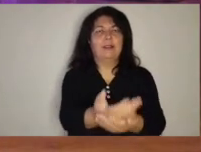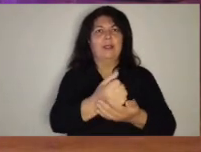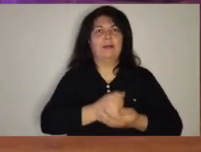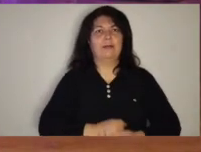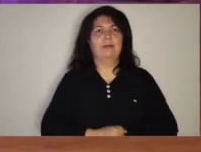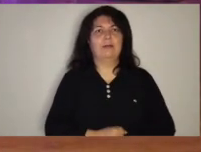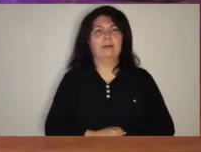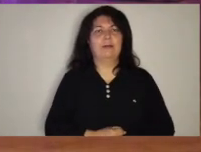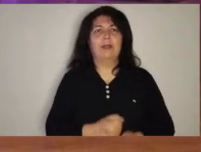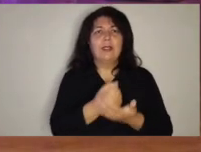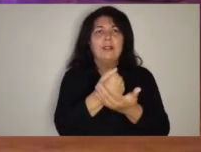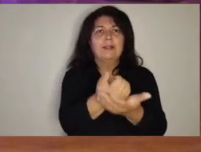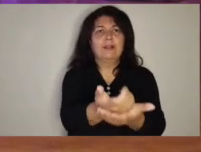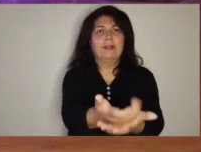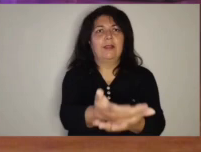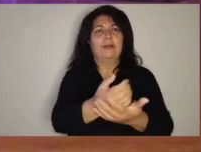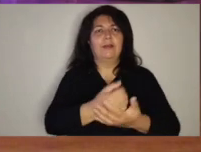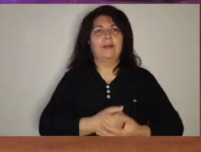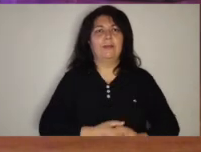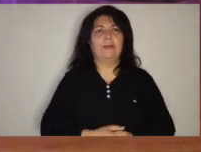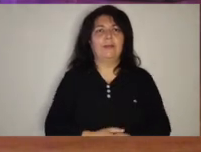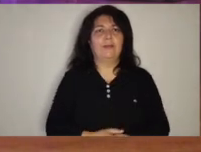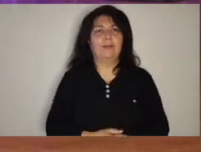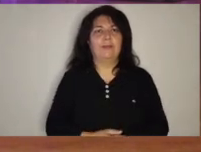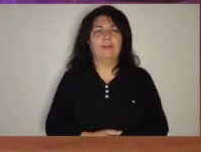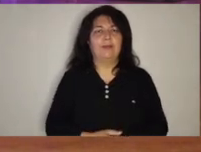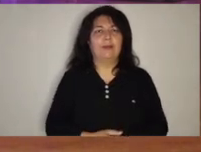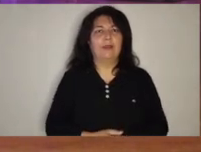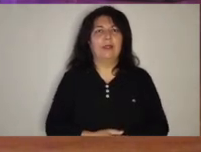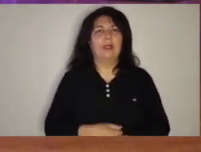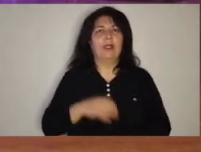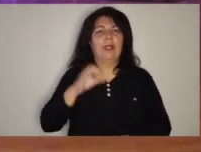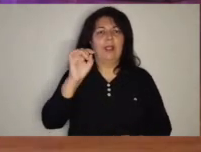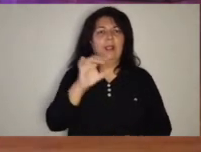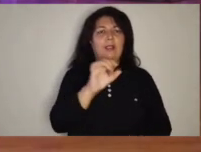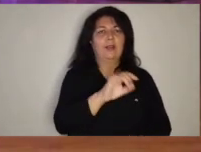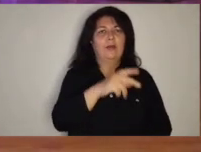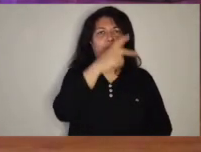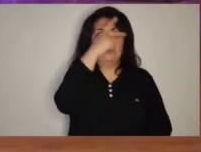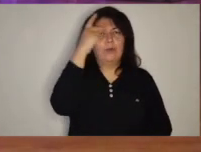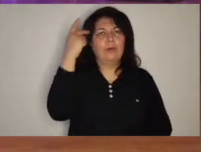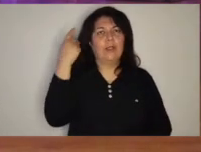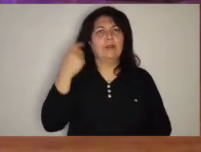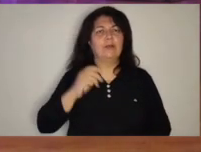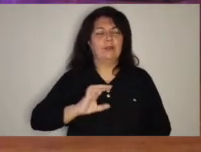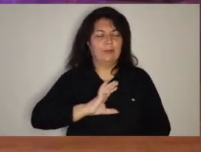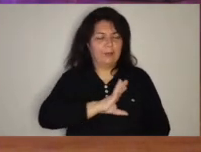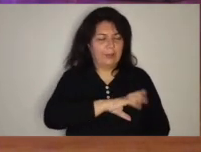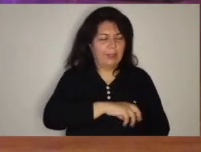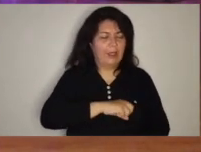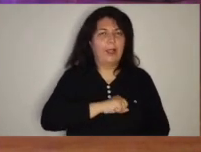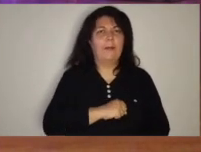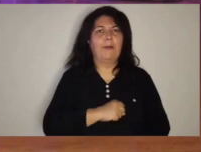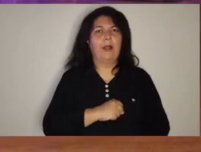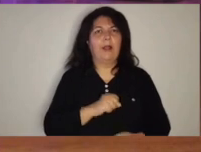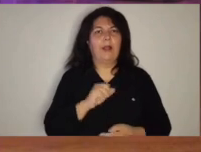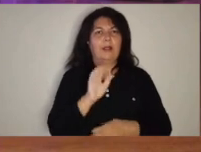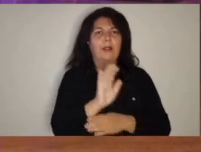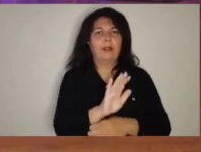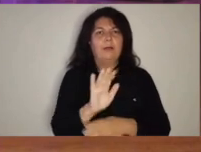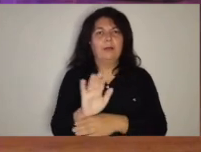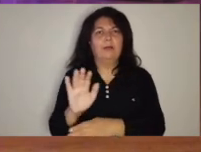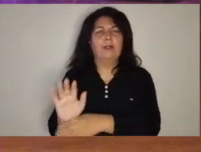deu a salvação. E isso o Senhor já nos deu. Mas o Senhor nos fez mordomos. E o Senhor nos